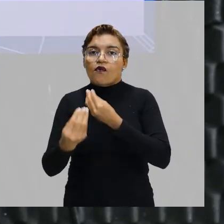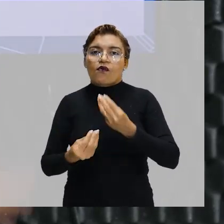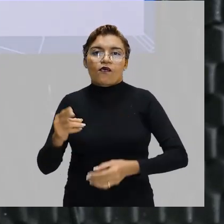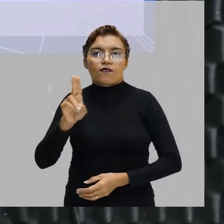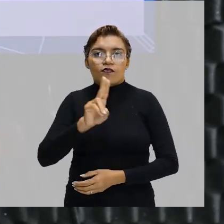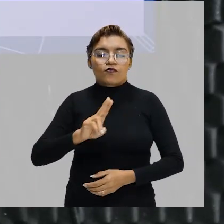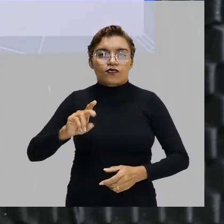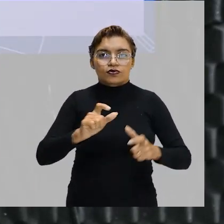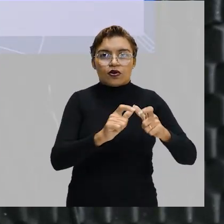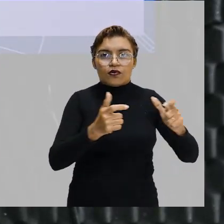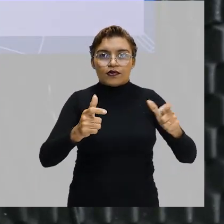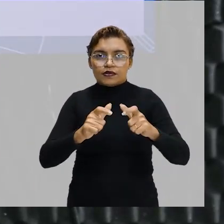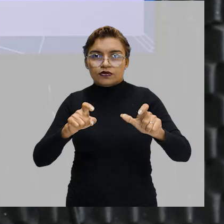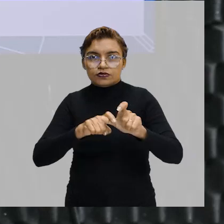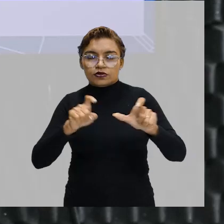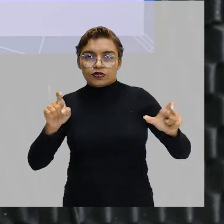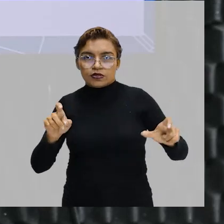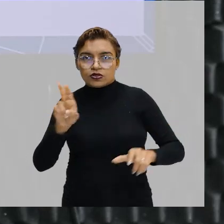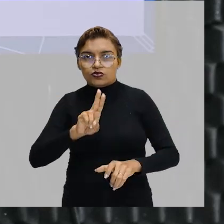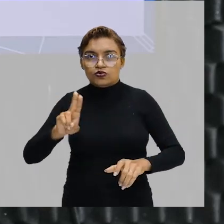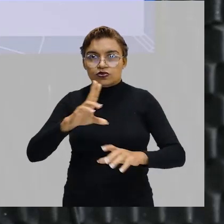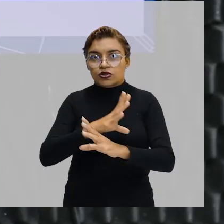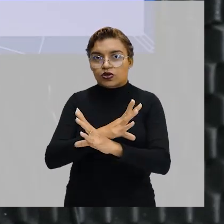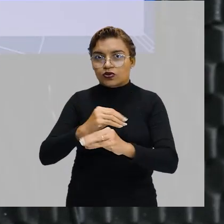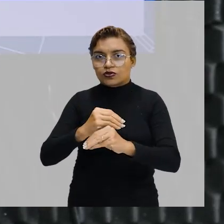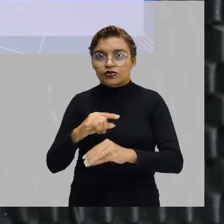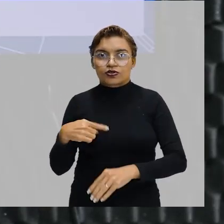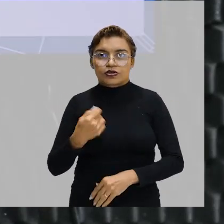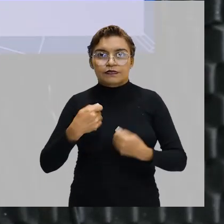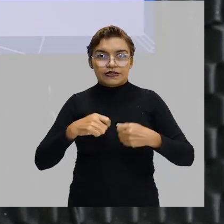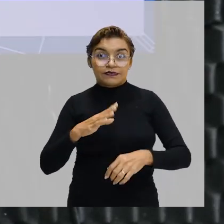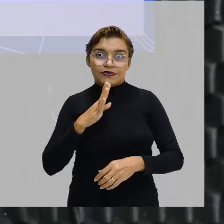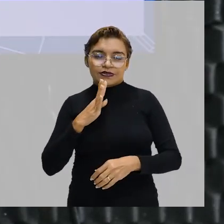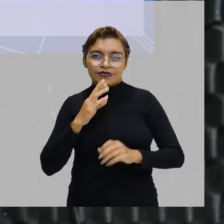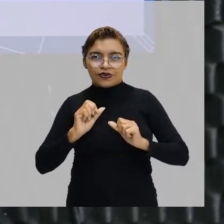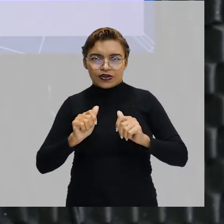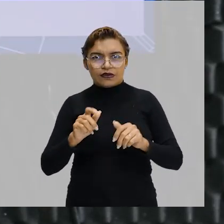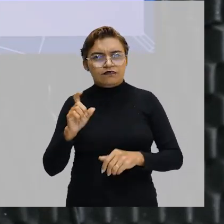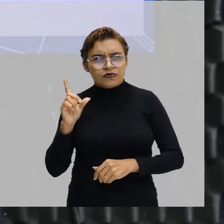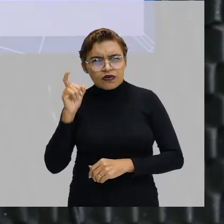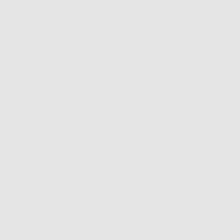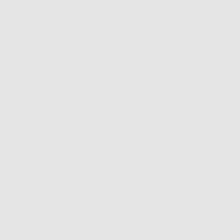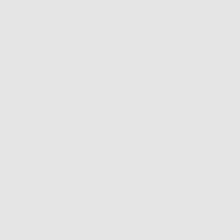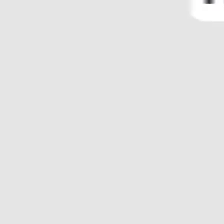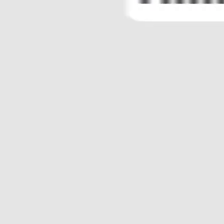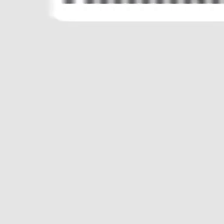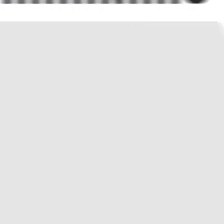orações coordenadas a partir das conjunções que nós devemos conhecer. Compliquei?